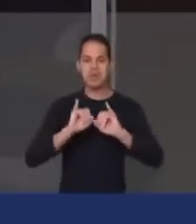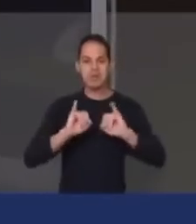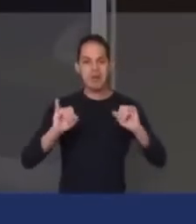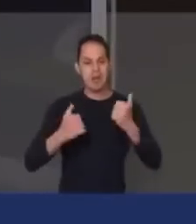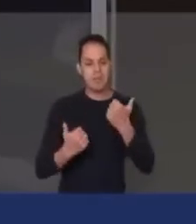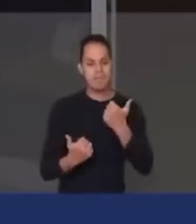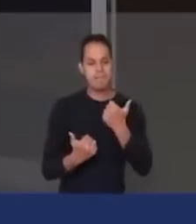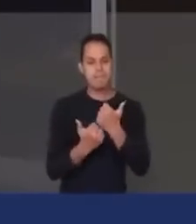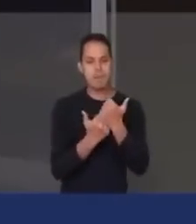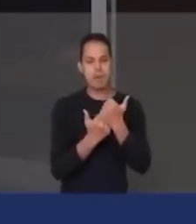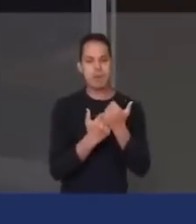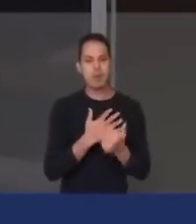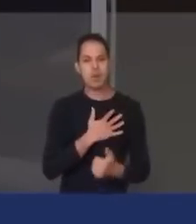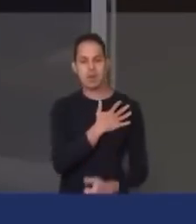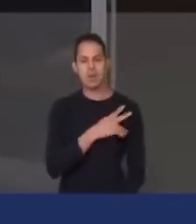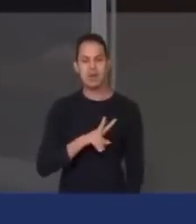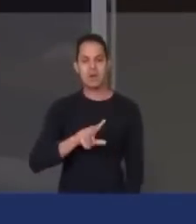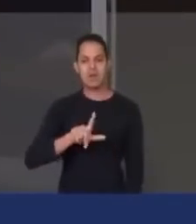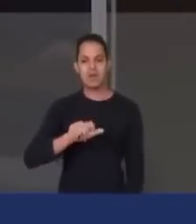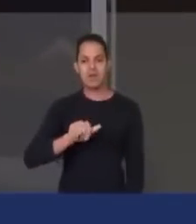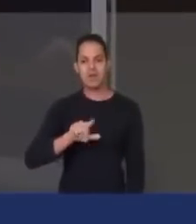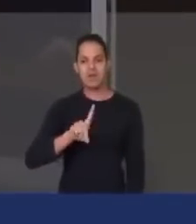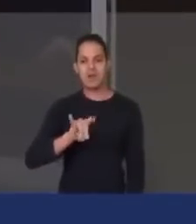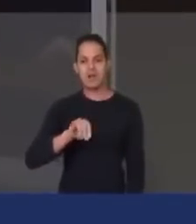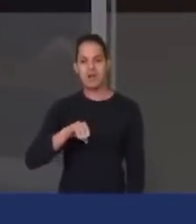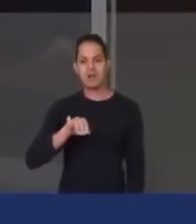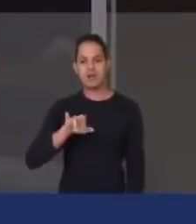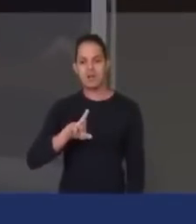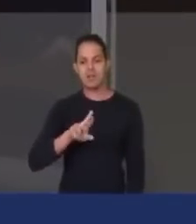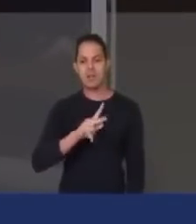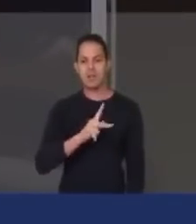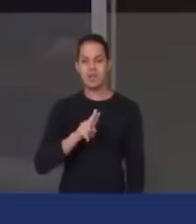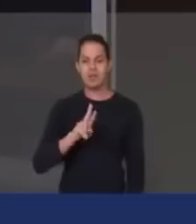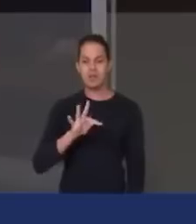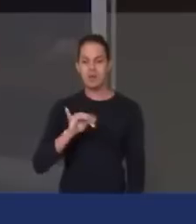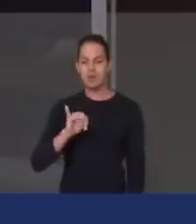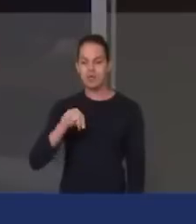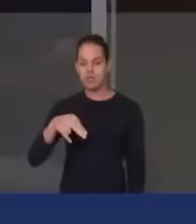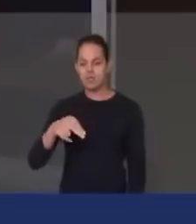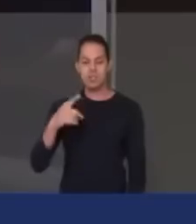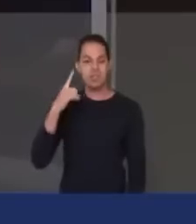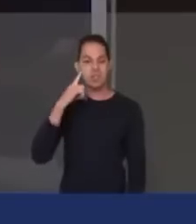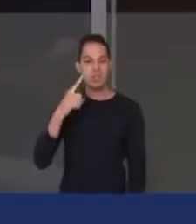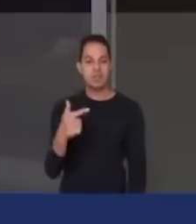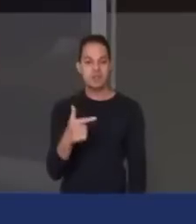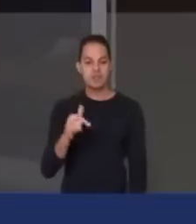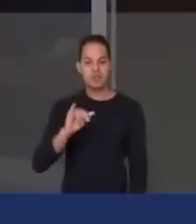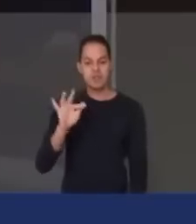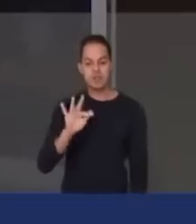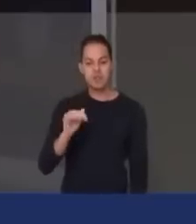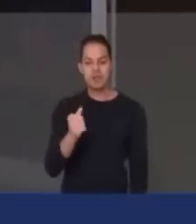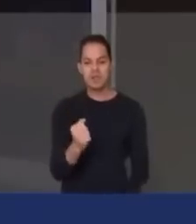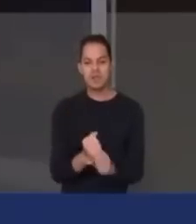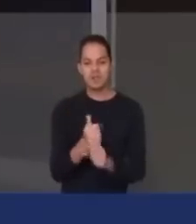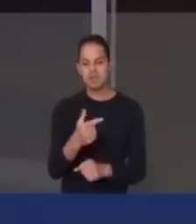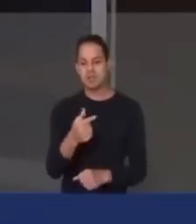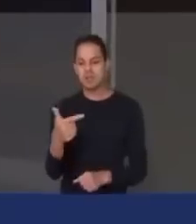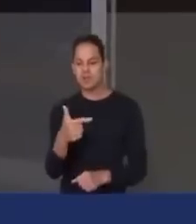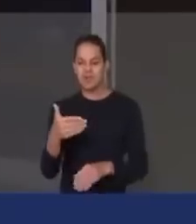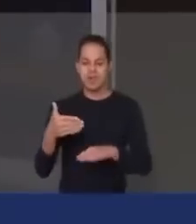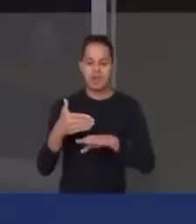ao ditador Vladimir Putin que em 22 de fevereiro de 2022 invadiu a Ucrânia